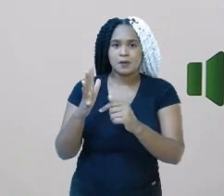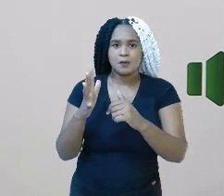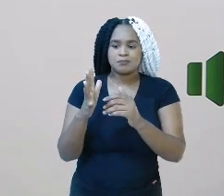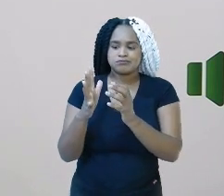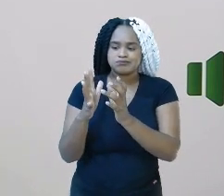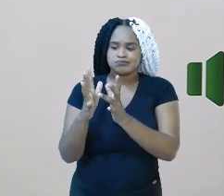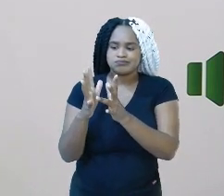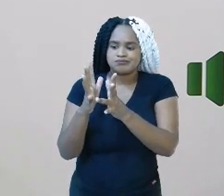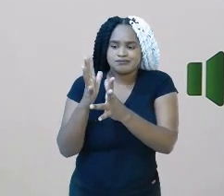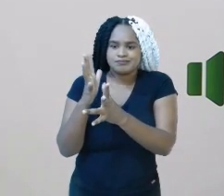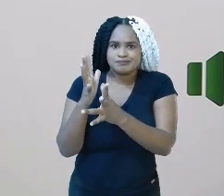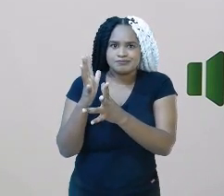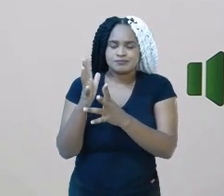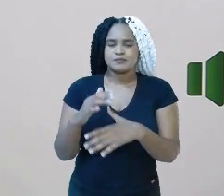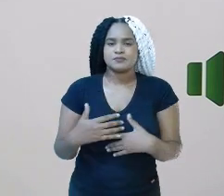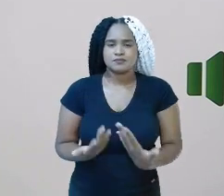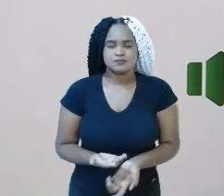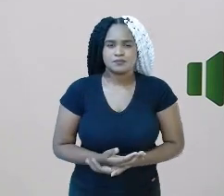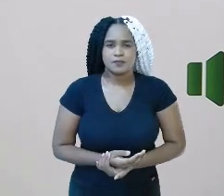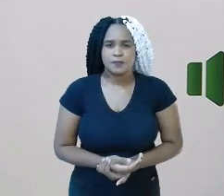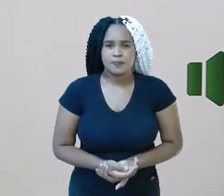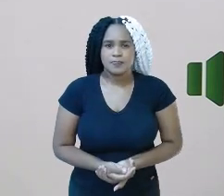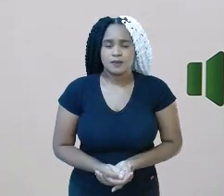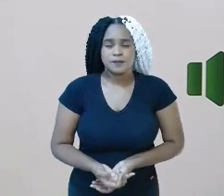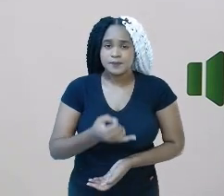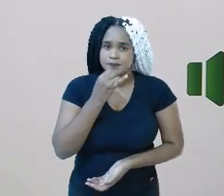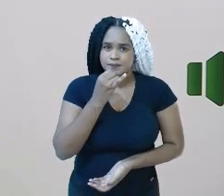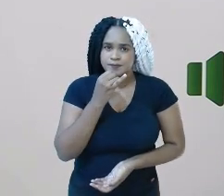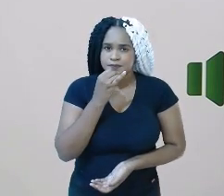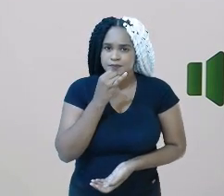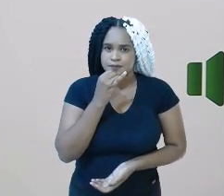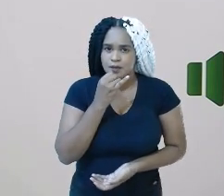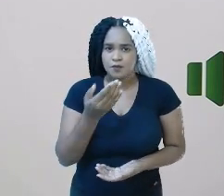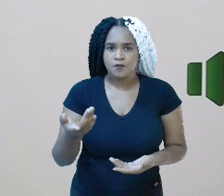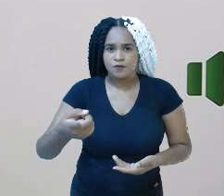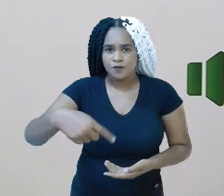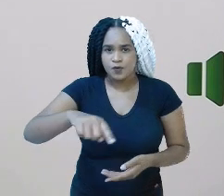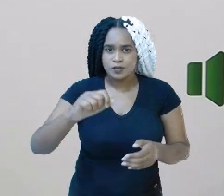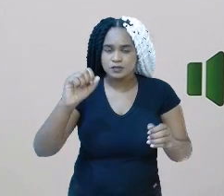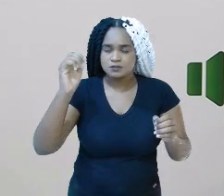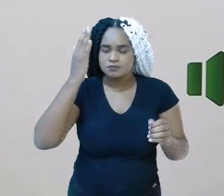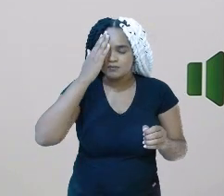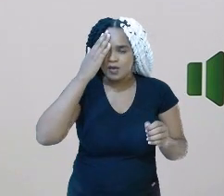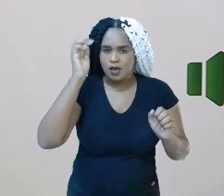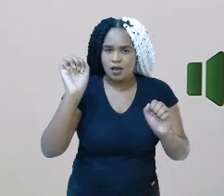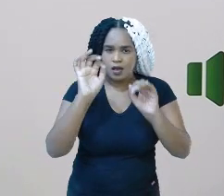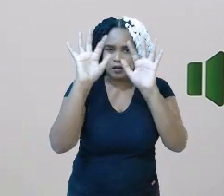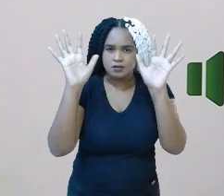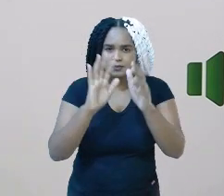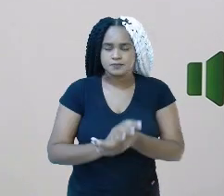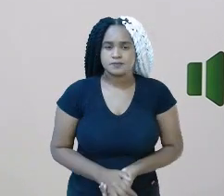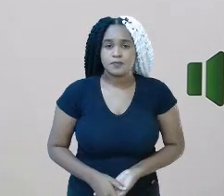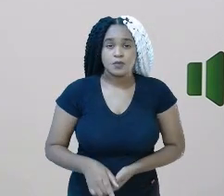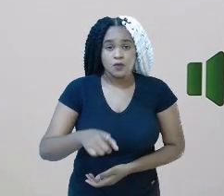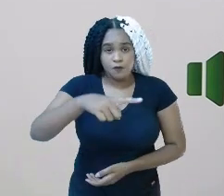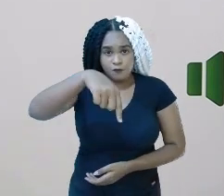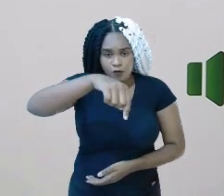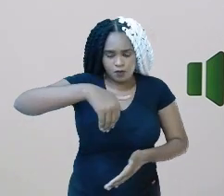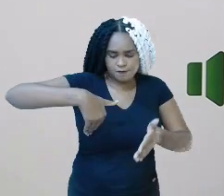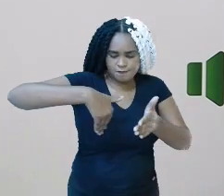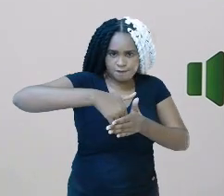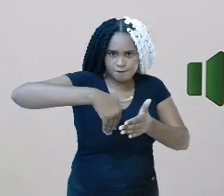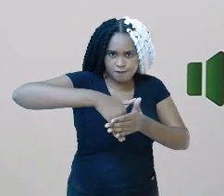maiores. Professora, não entendi. Vou fazer você entender agora. Quando você está jogando